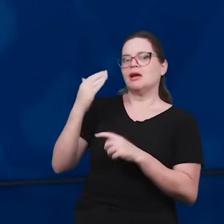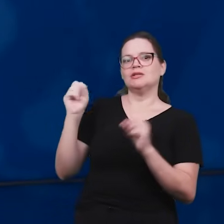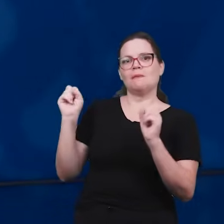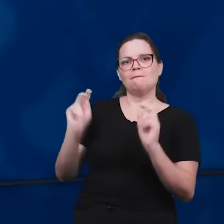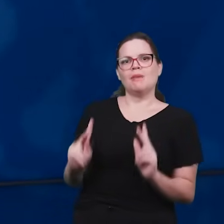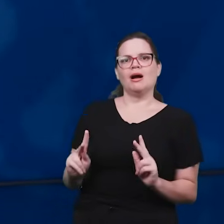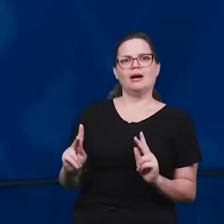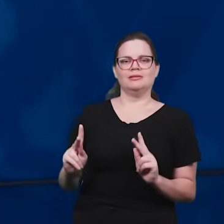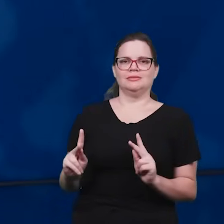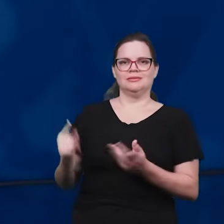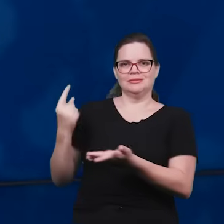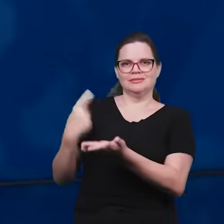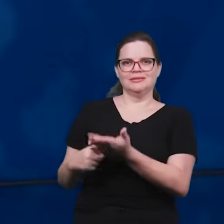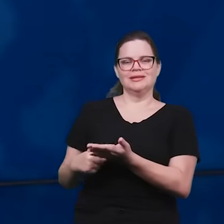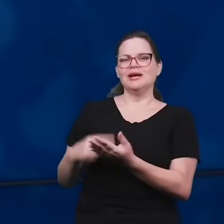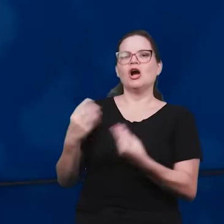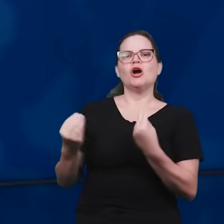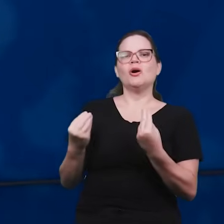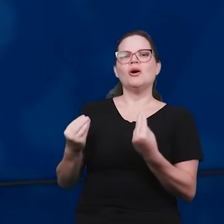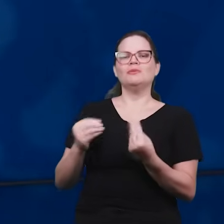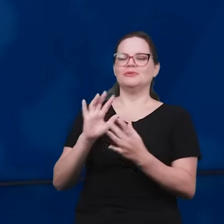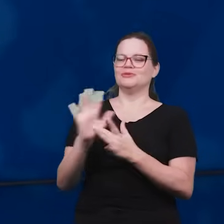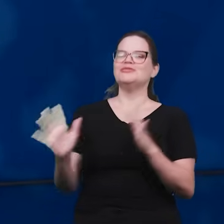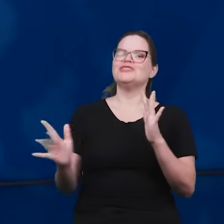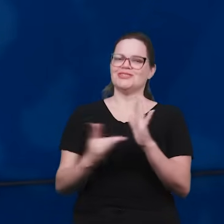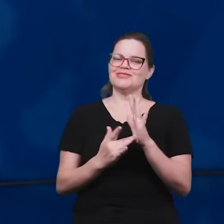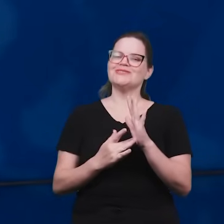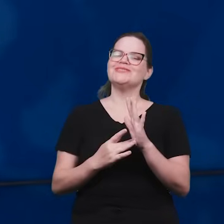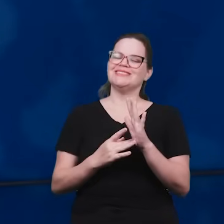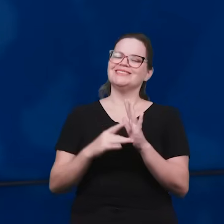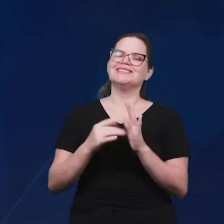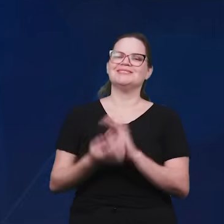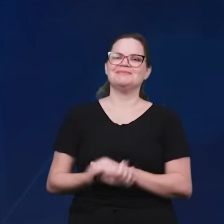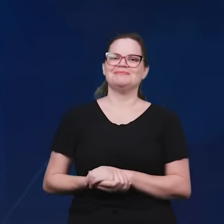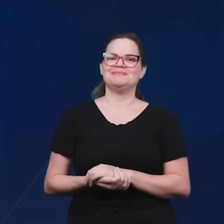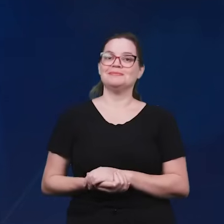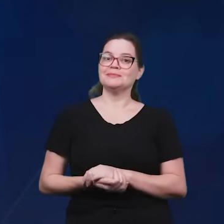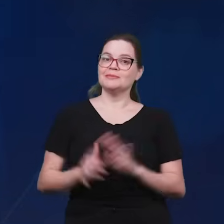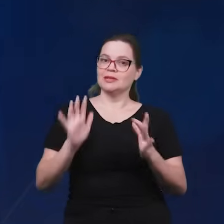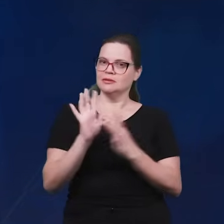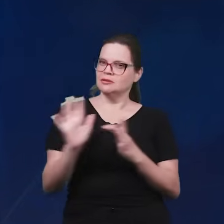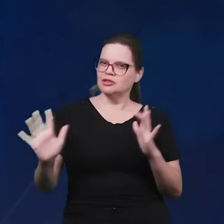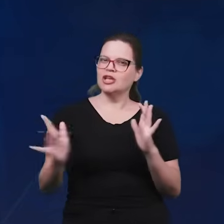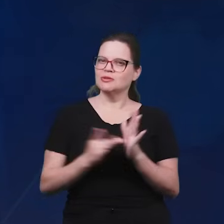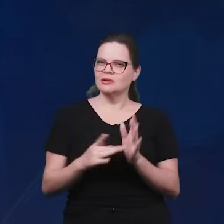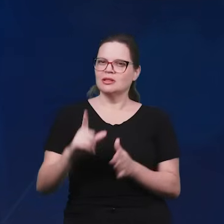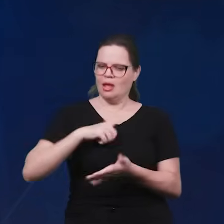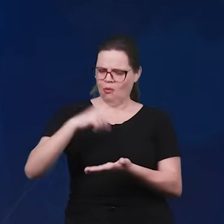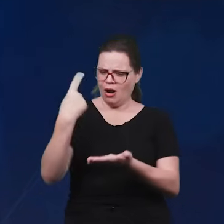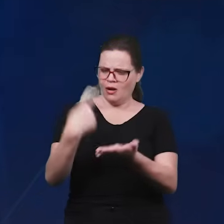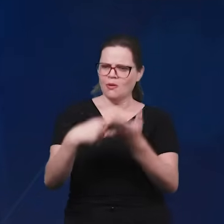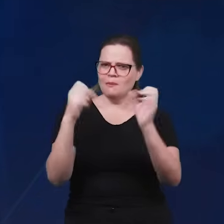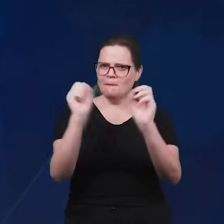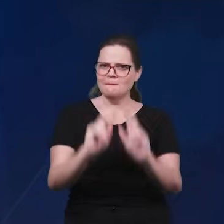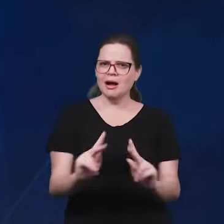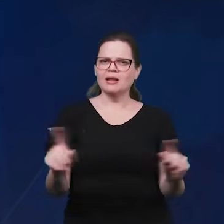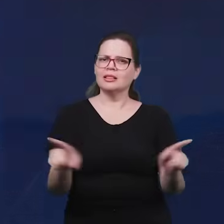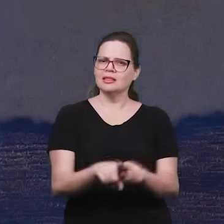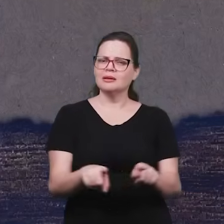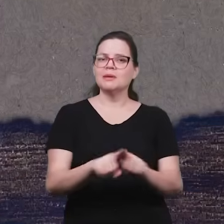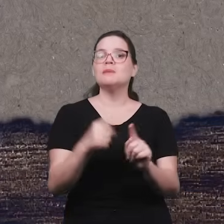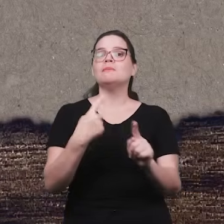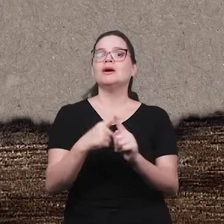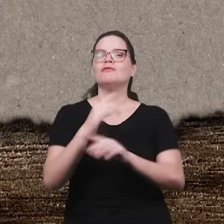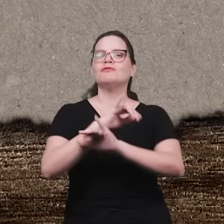que Ele fez conosco por intermédio do Senhor Jesus Cristo. Jesus fez conosco este acordo de paz quando